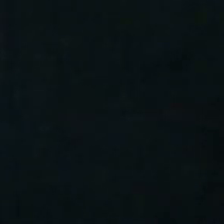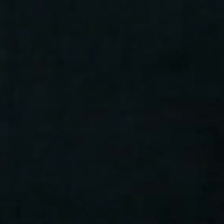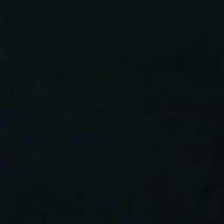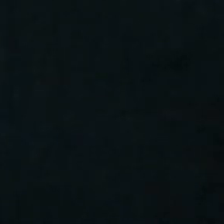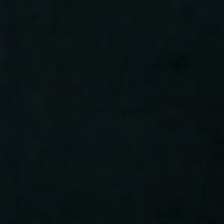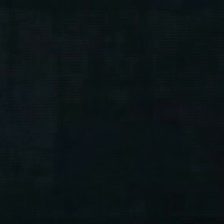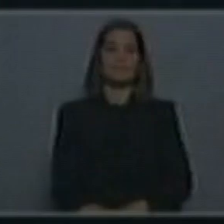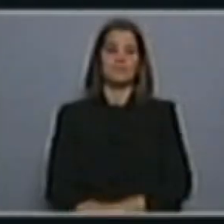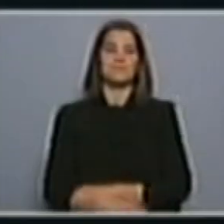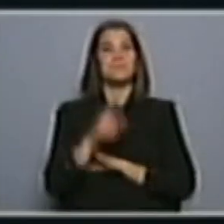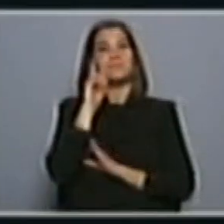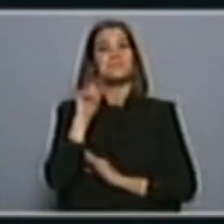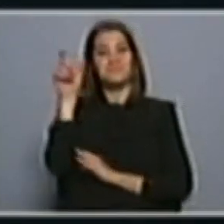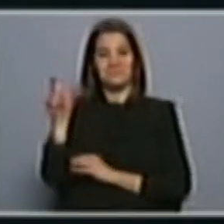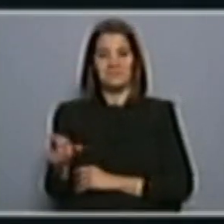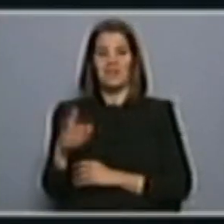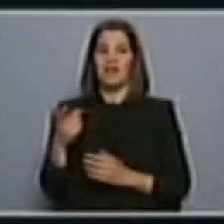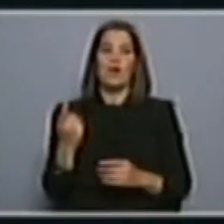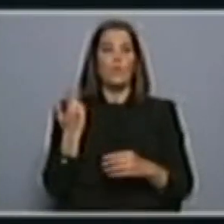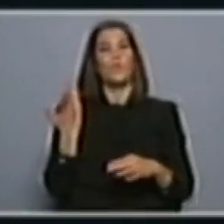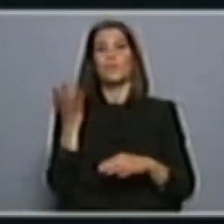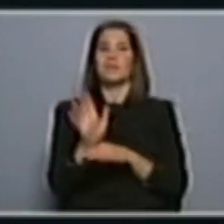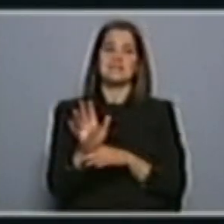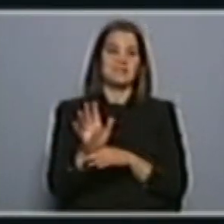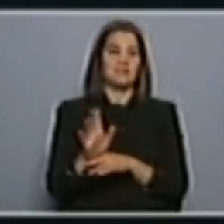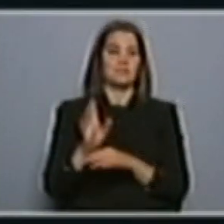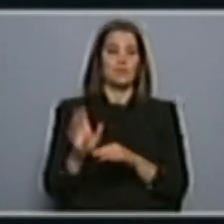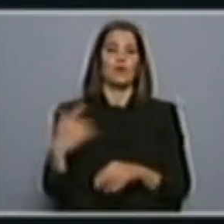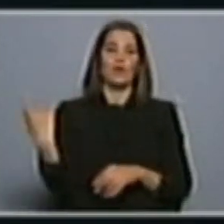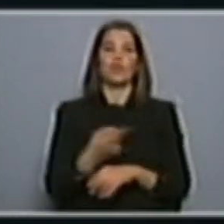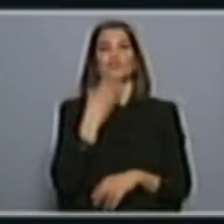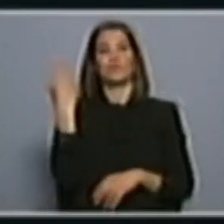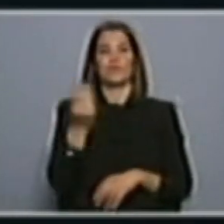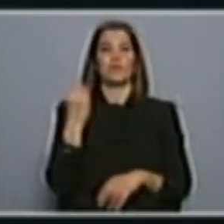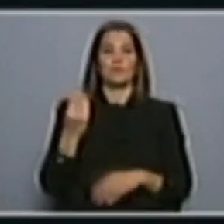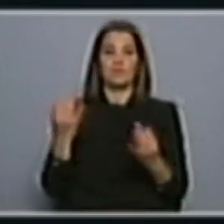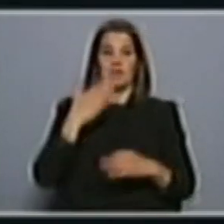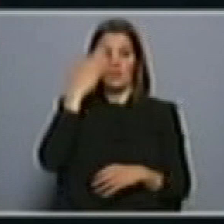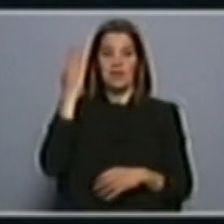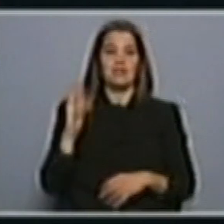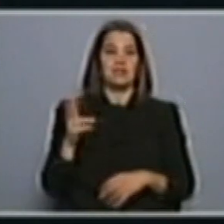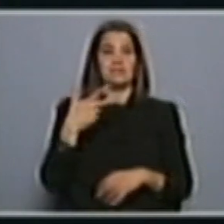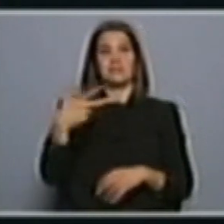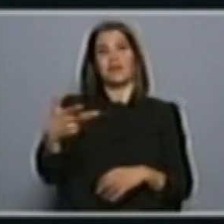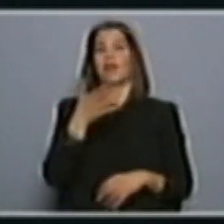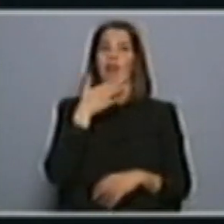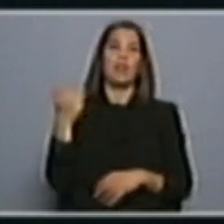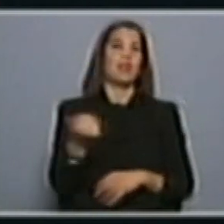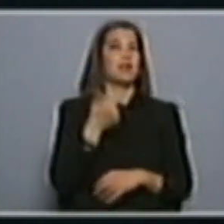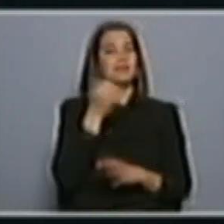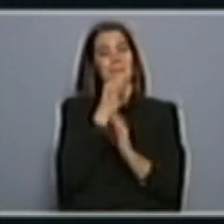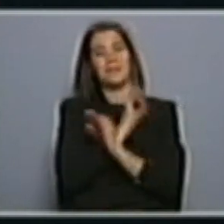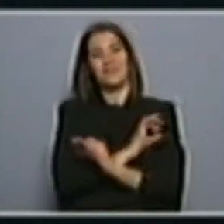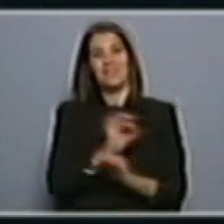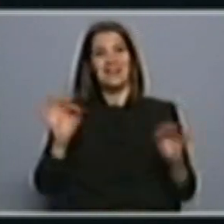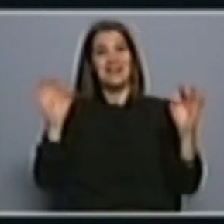A Nini é um exemplo de juventude para todos nós. Apesar dos seus 100 anos lindos,